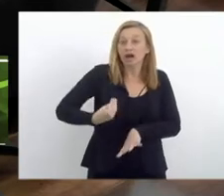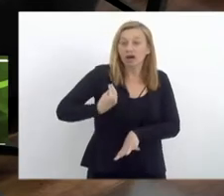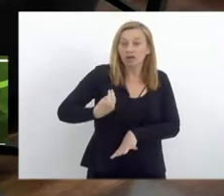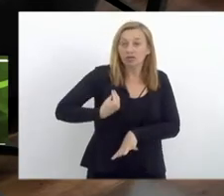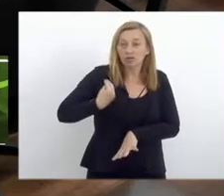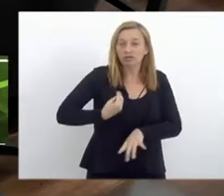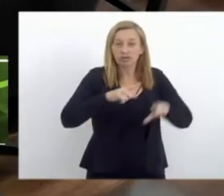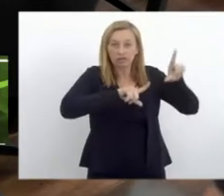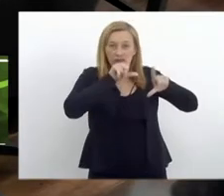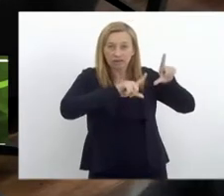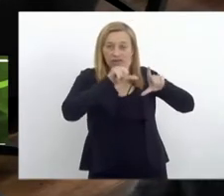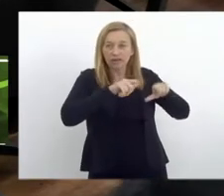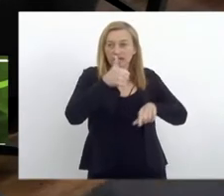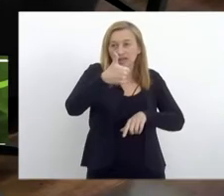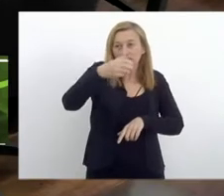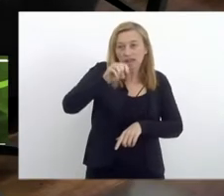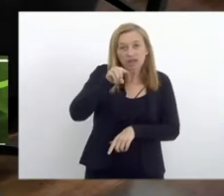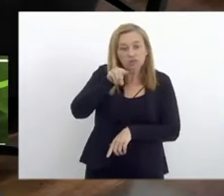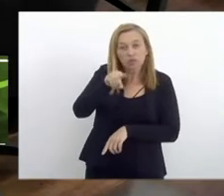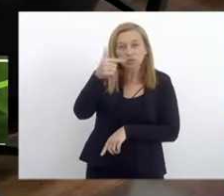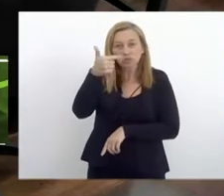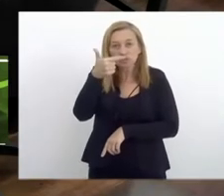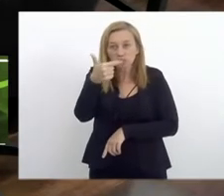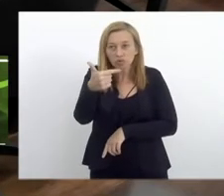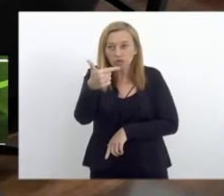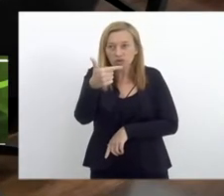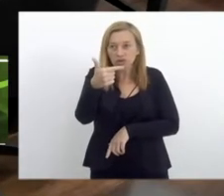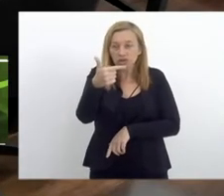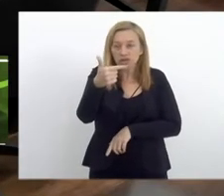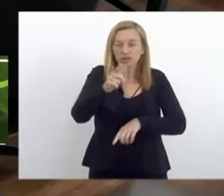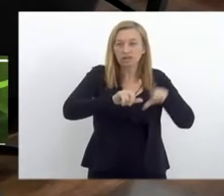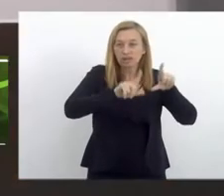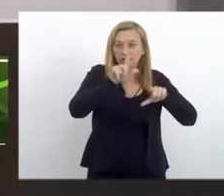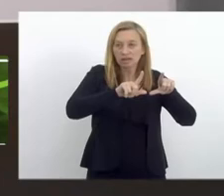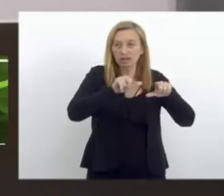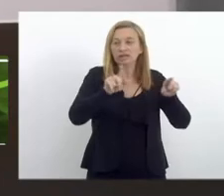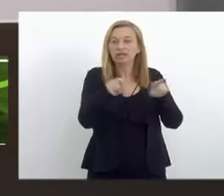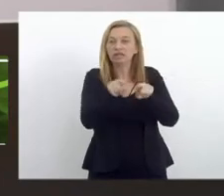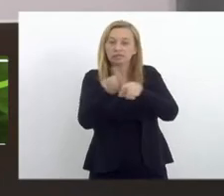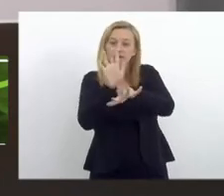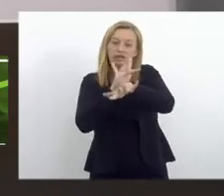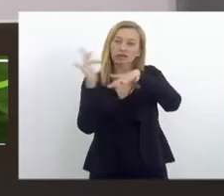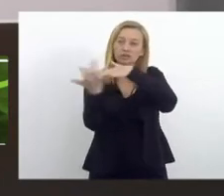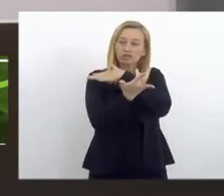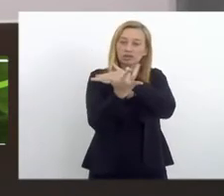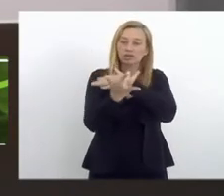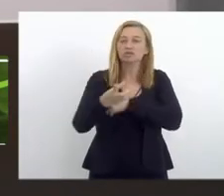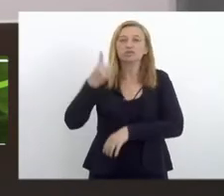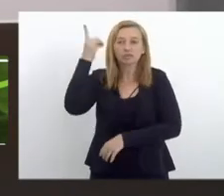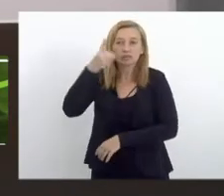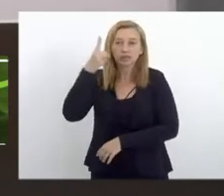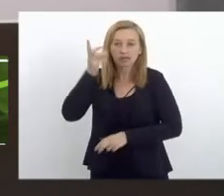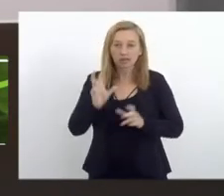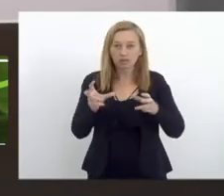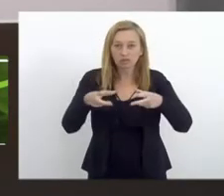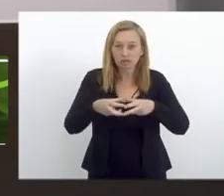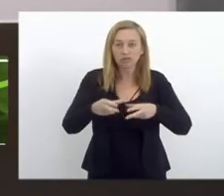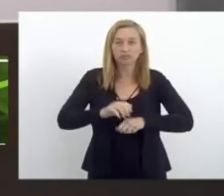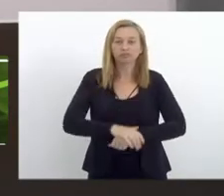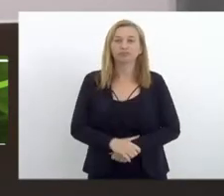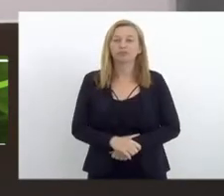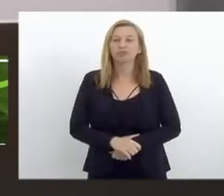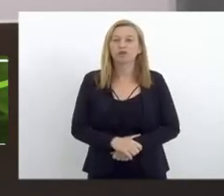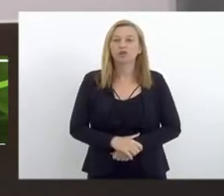vivo no canal 10.2 da televisão aberta e nas redes sociais dos deputados desta comissão.